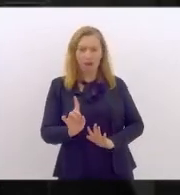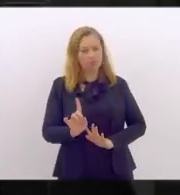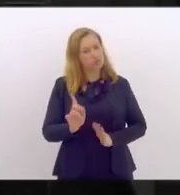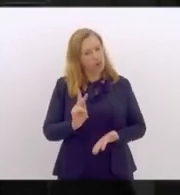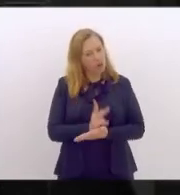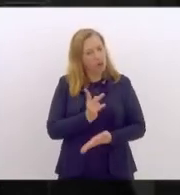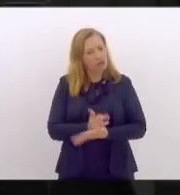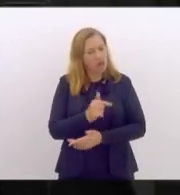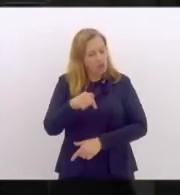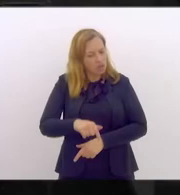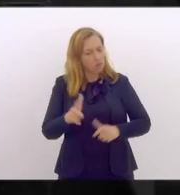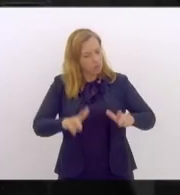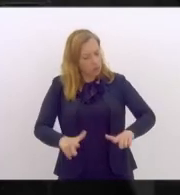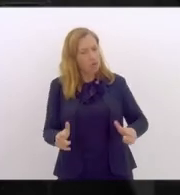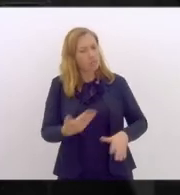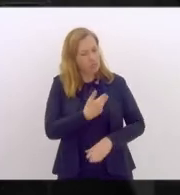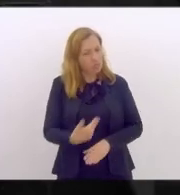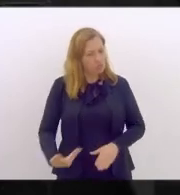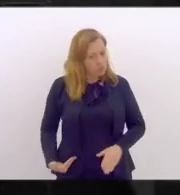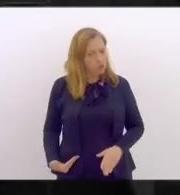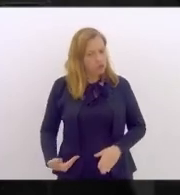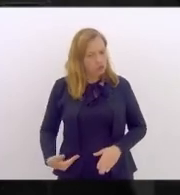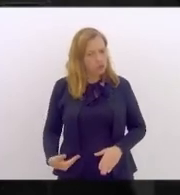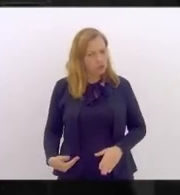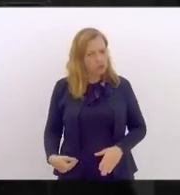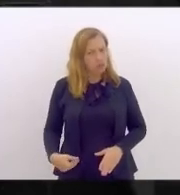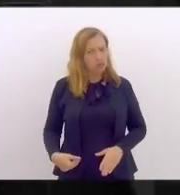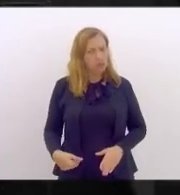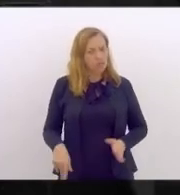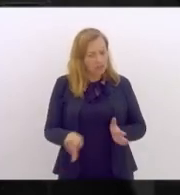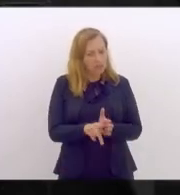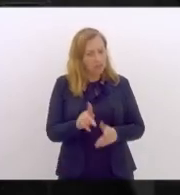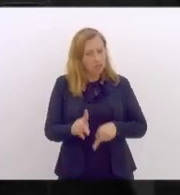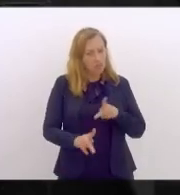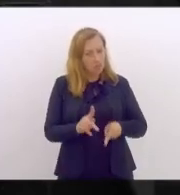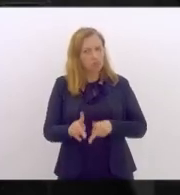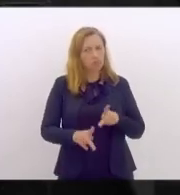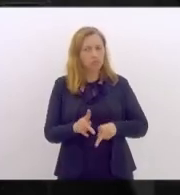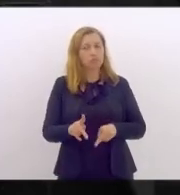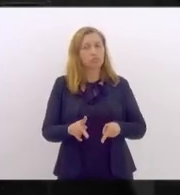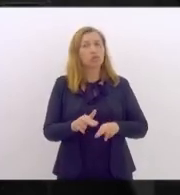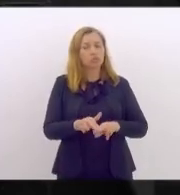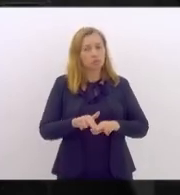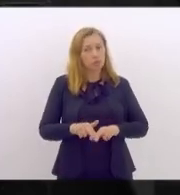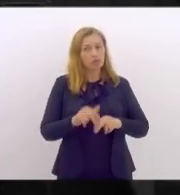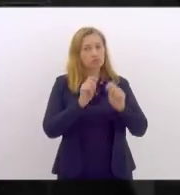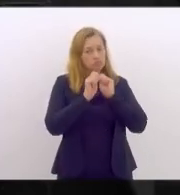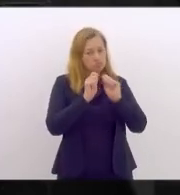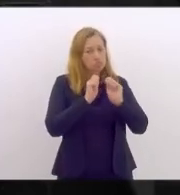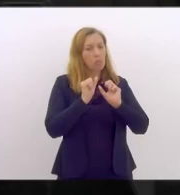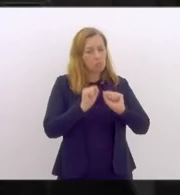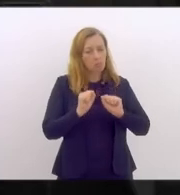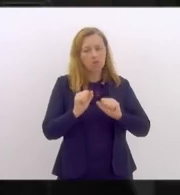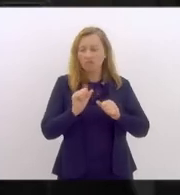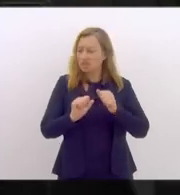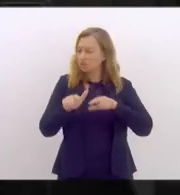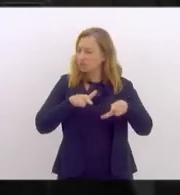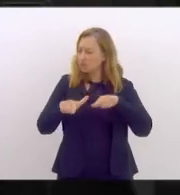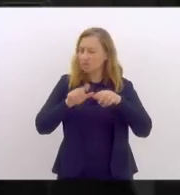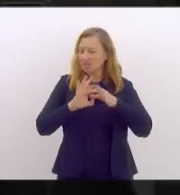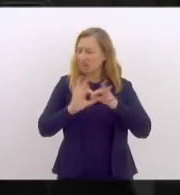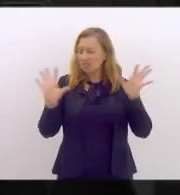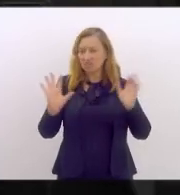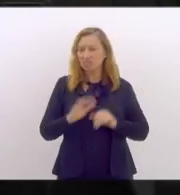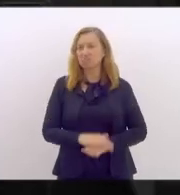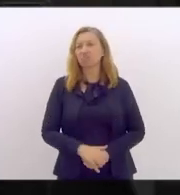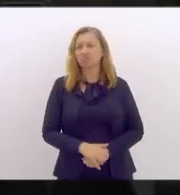isso aqui é um espaço público sem o espaço da coletividade e portanto a jornalista pode fazer o seu trabalho normalmente